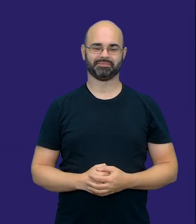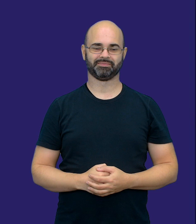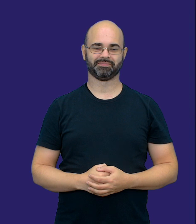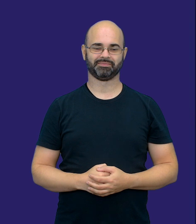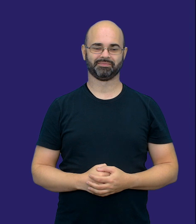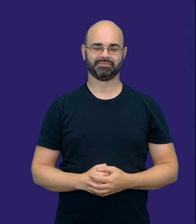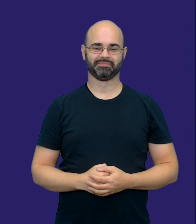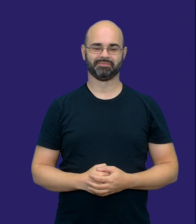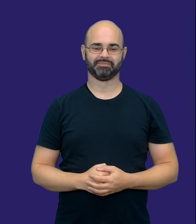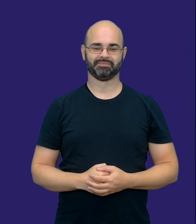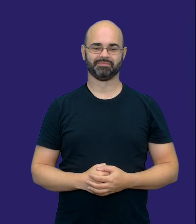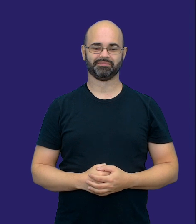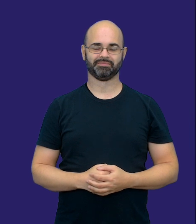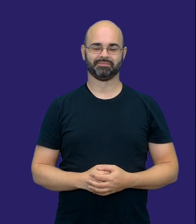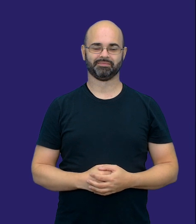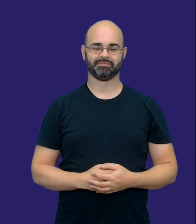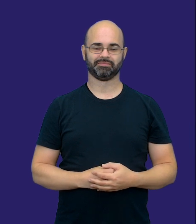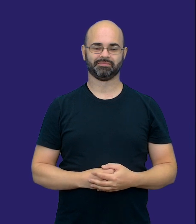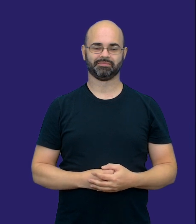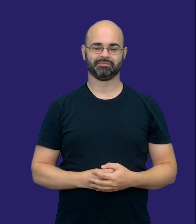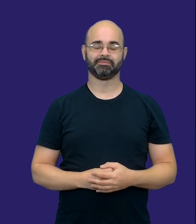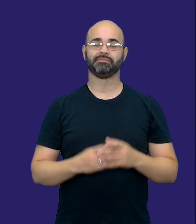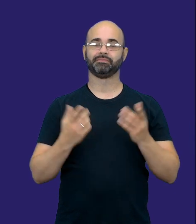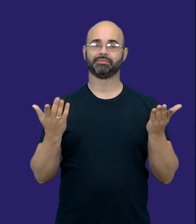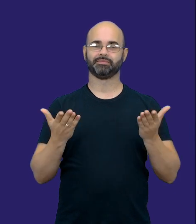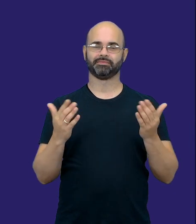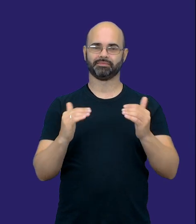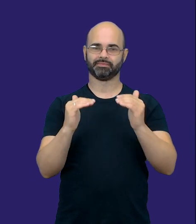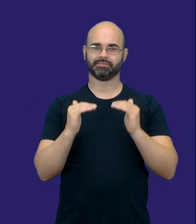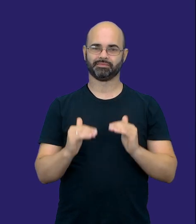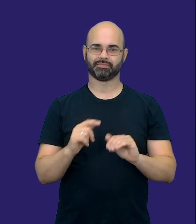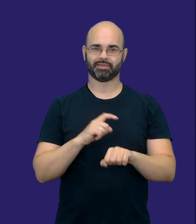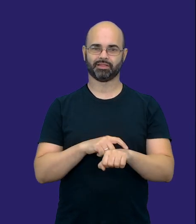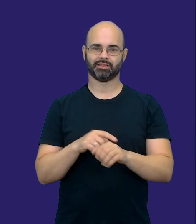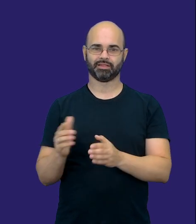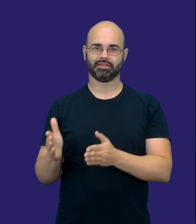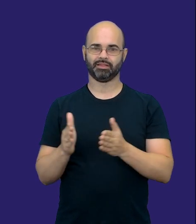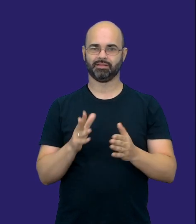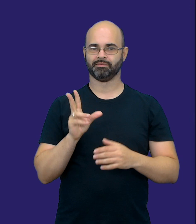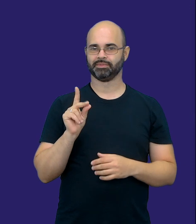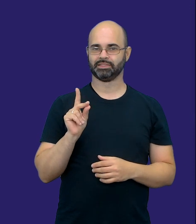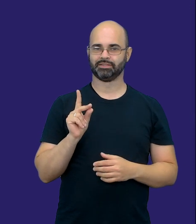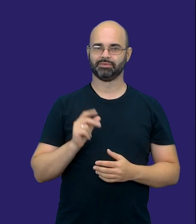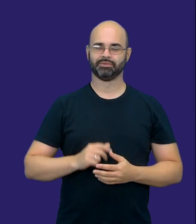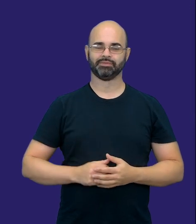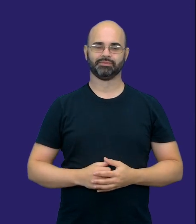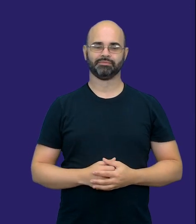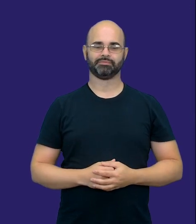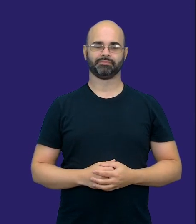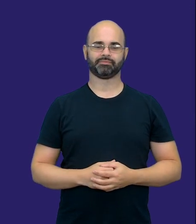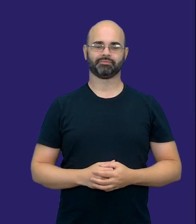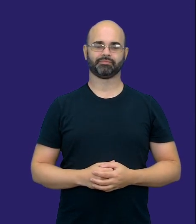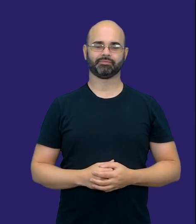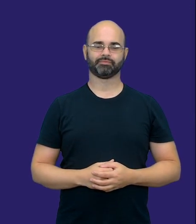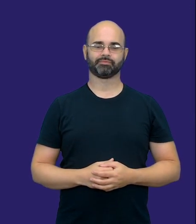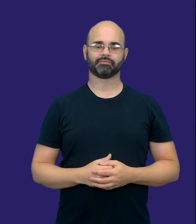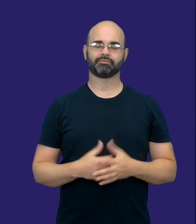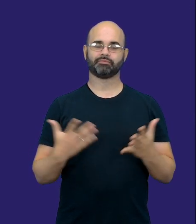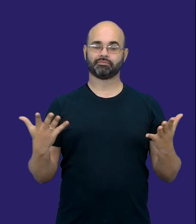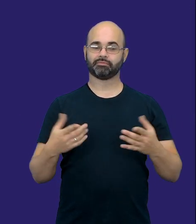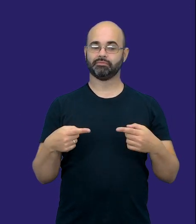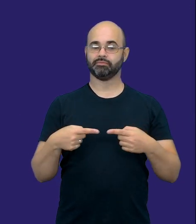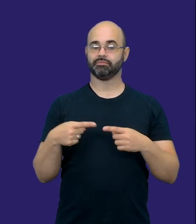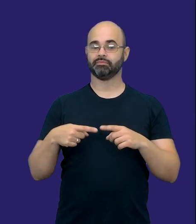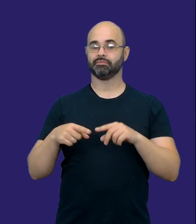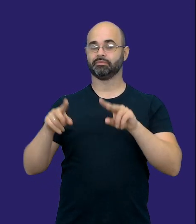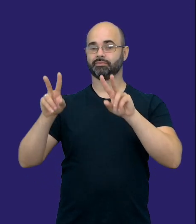Vamos então agora para o nosso segundo momento. Nesse nosso momento, então, nós vamos fazer a relação do tema